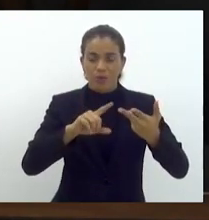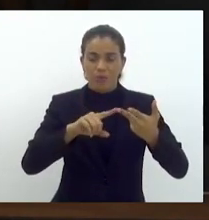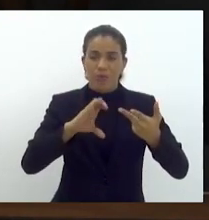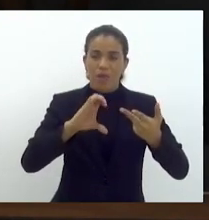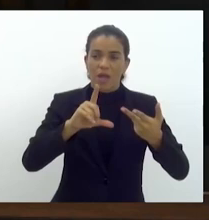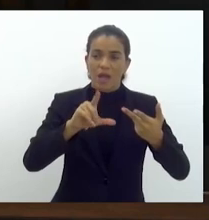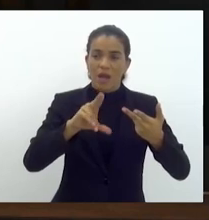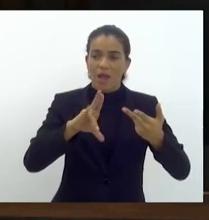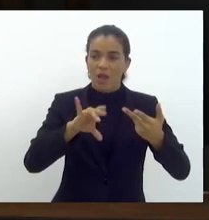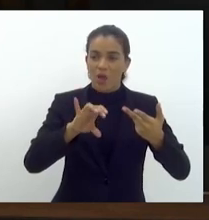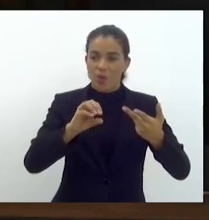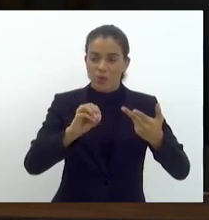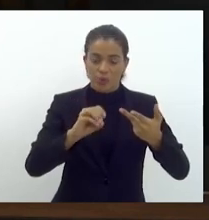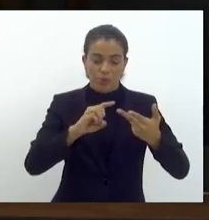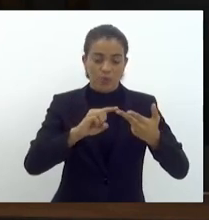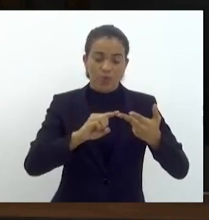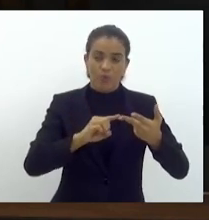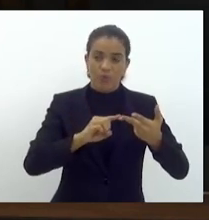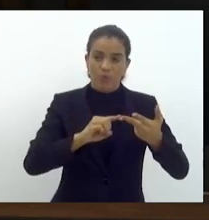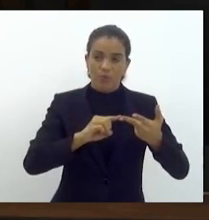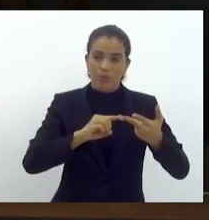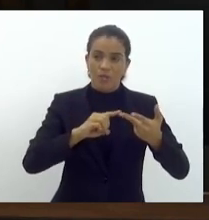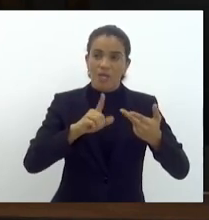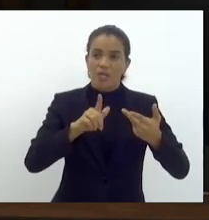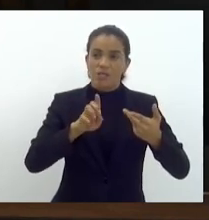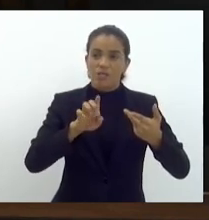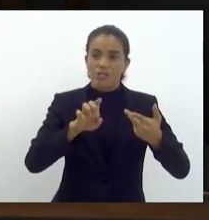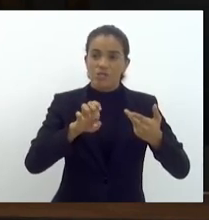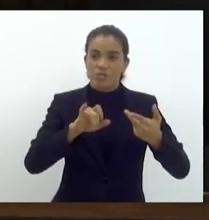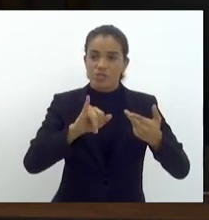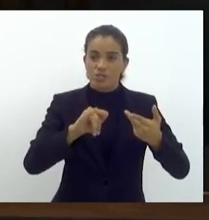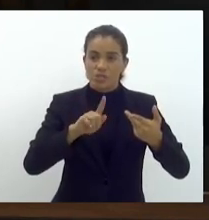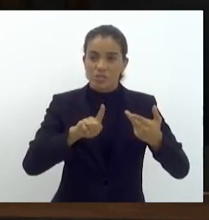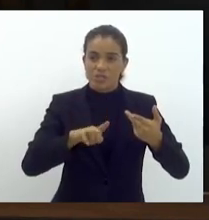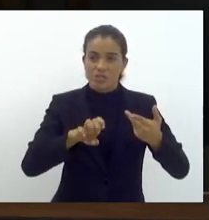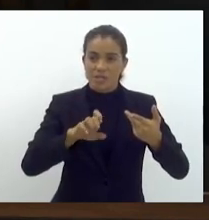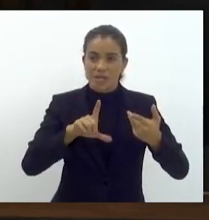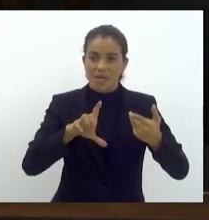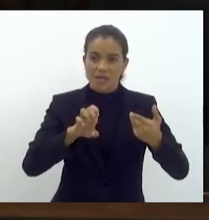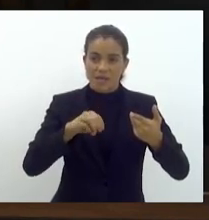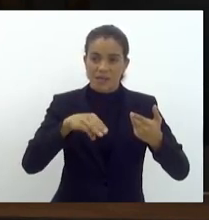Machado Gisele Monteiro